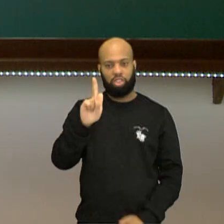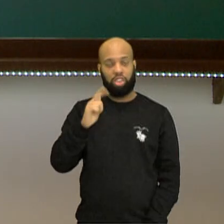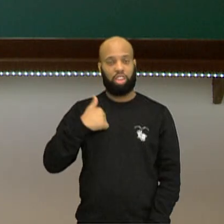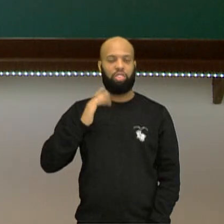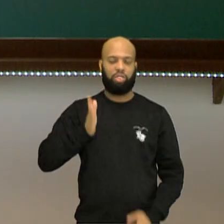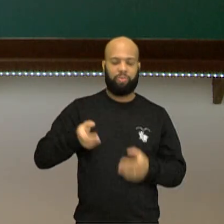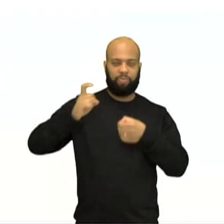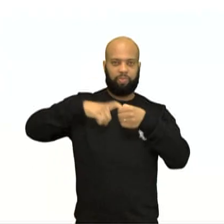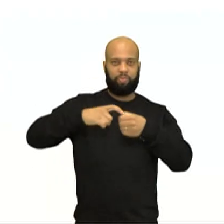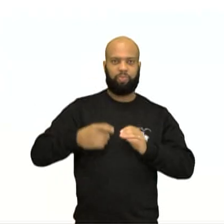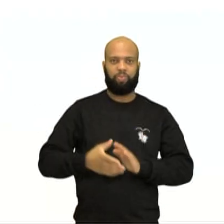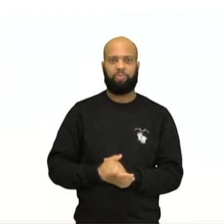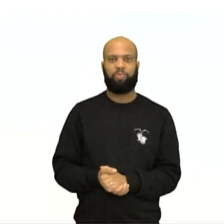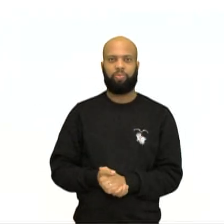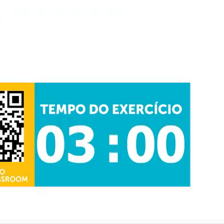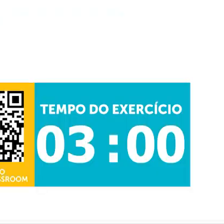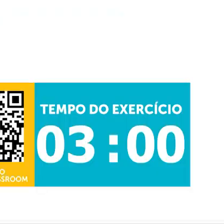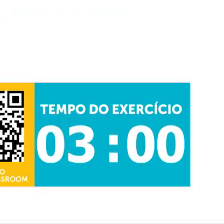já volta.